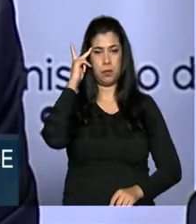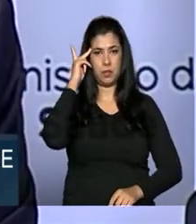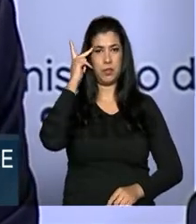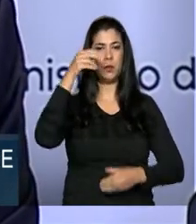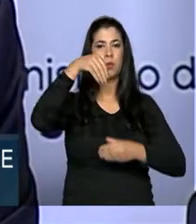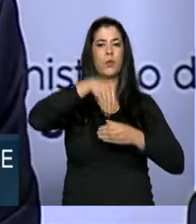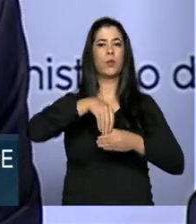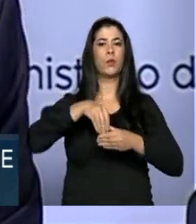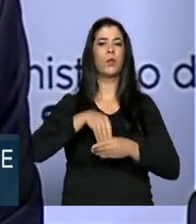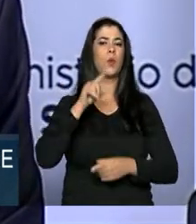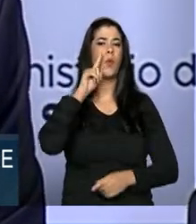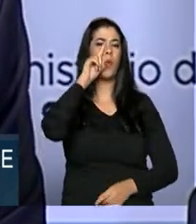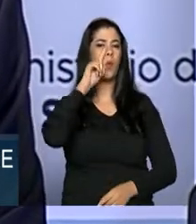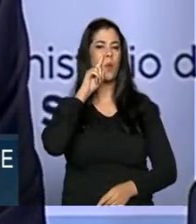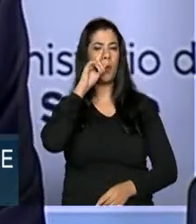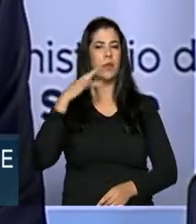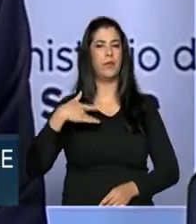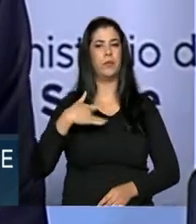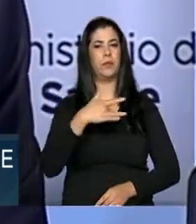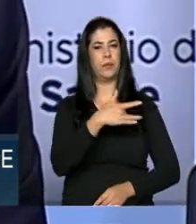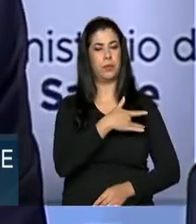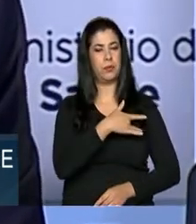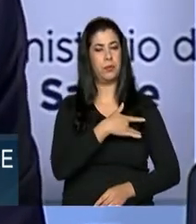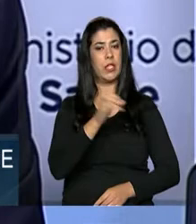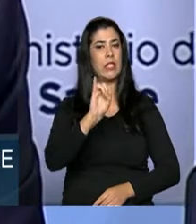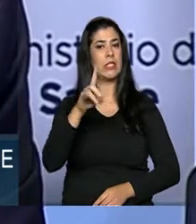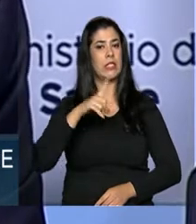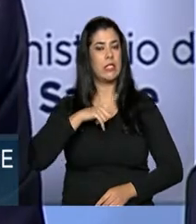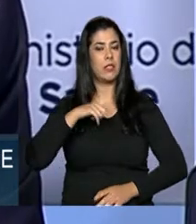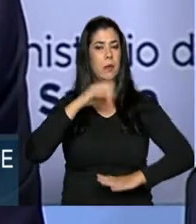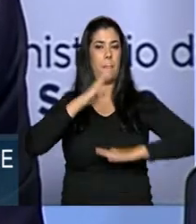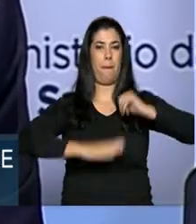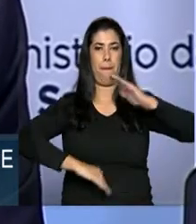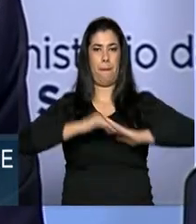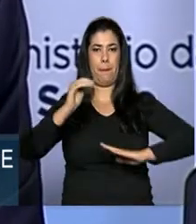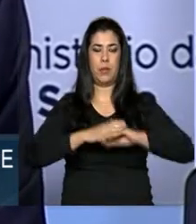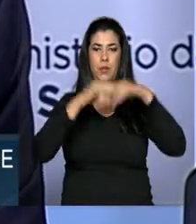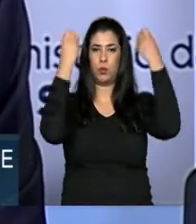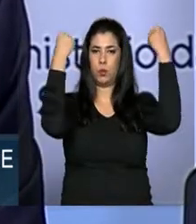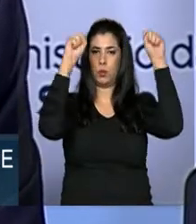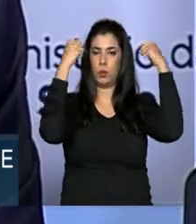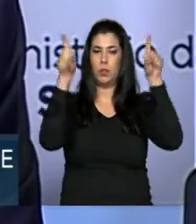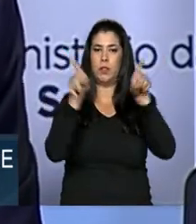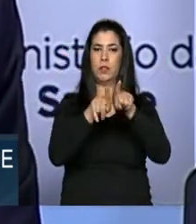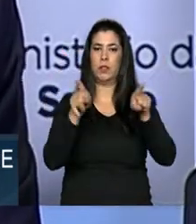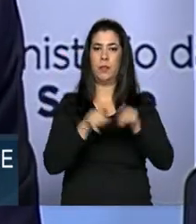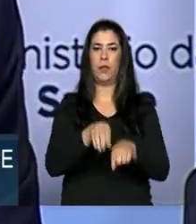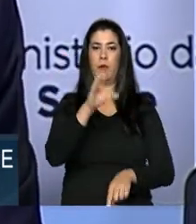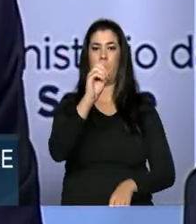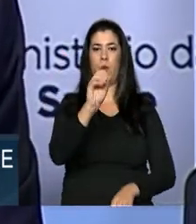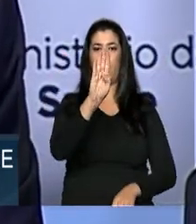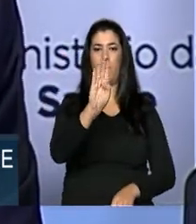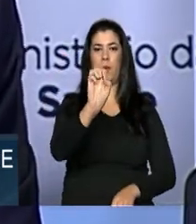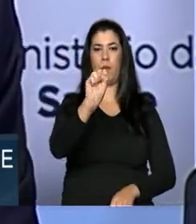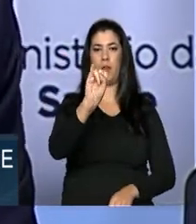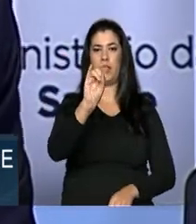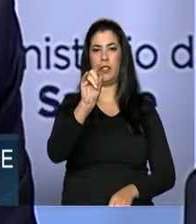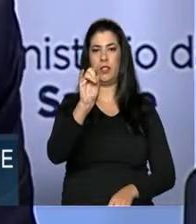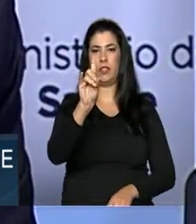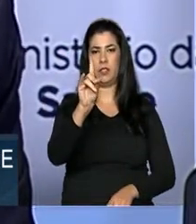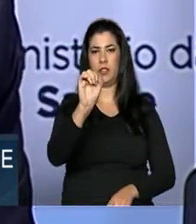em relação à atividade física, à obesidade e sobrepeso,